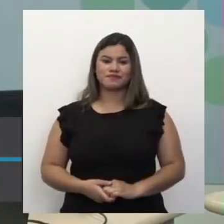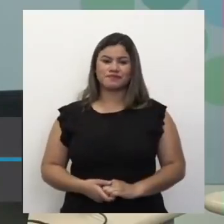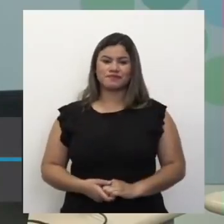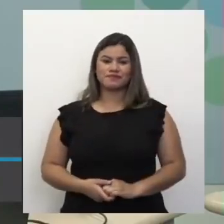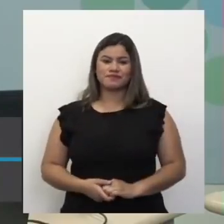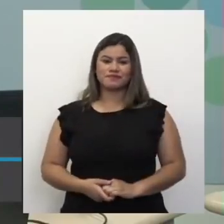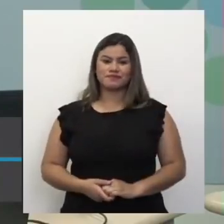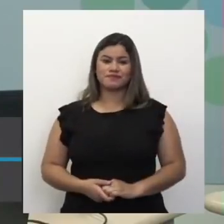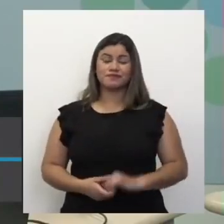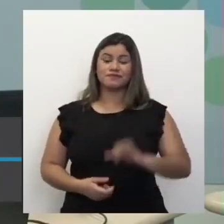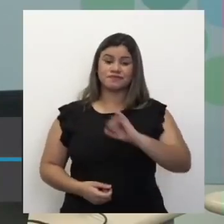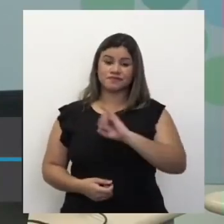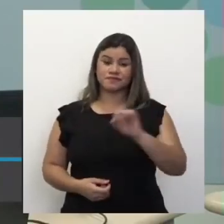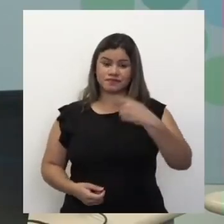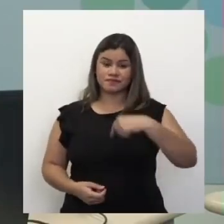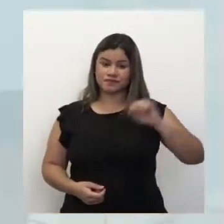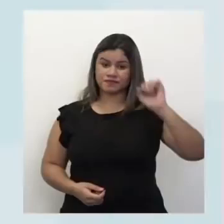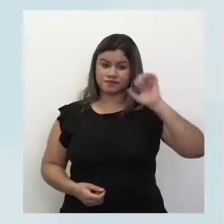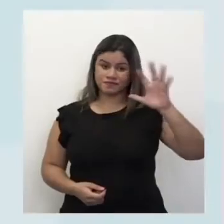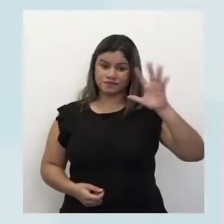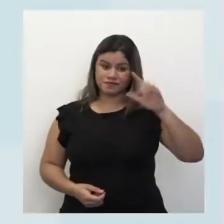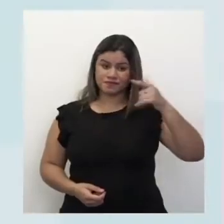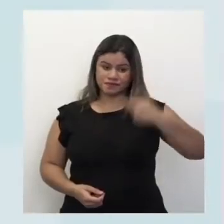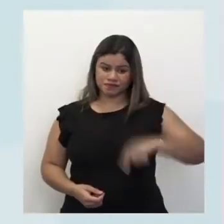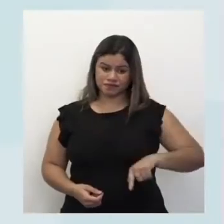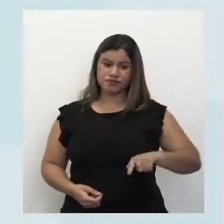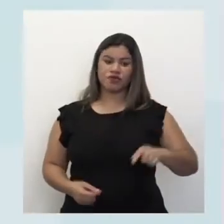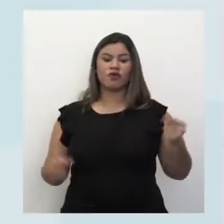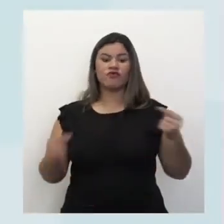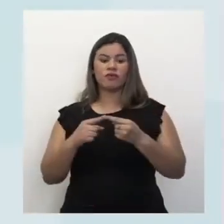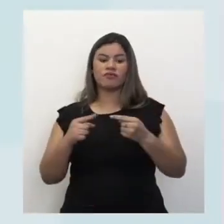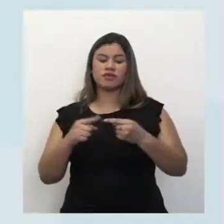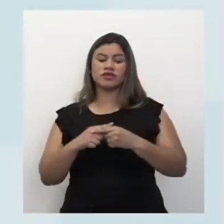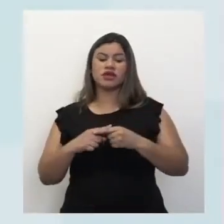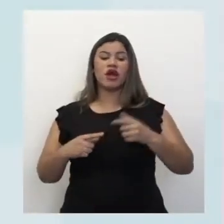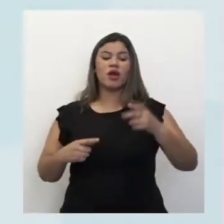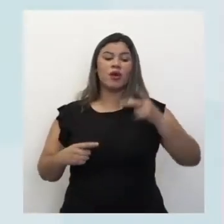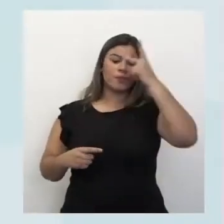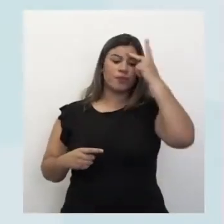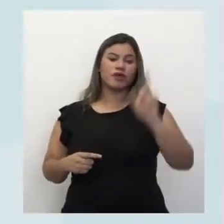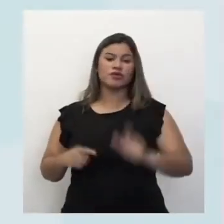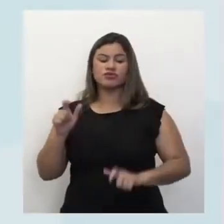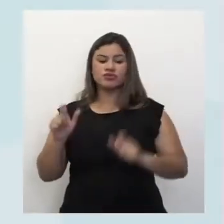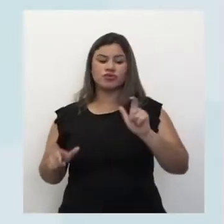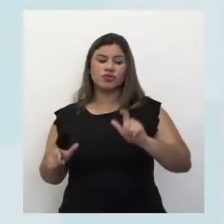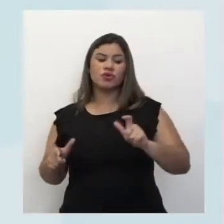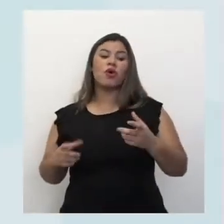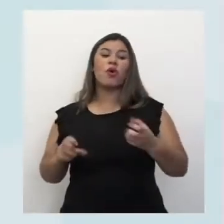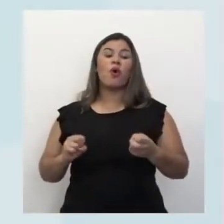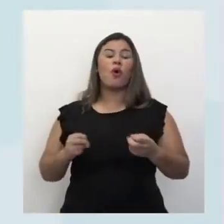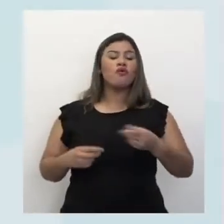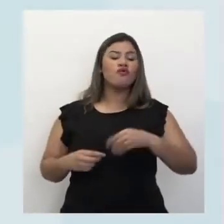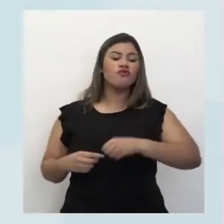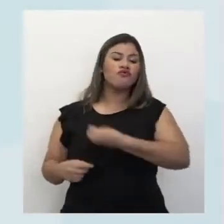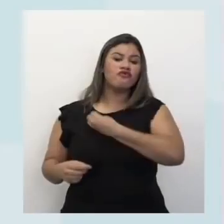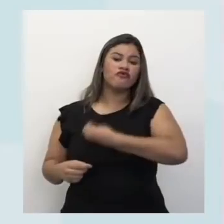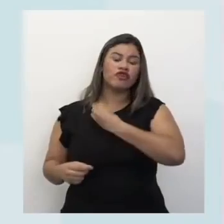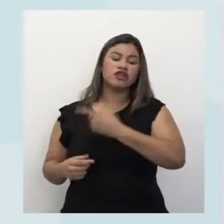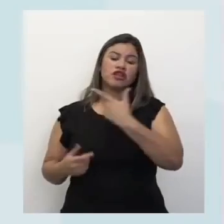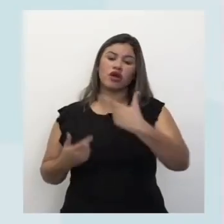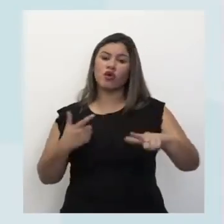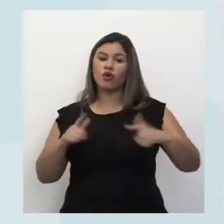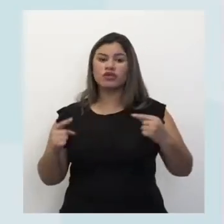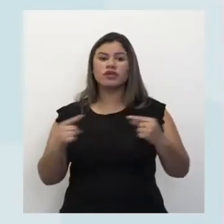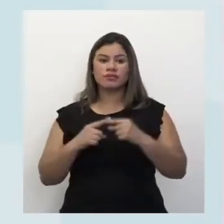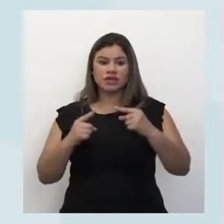ó, se a gente pensar aí, dentro disso que eu falei aqui, se a gente pensar nos seres vivos que habitavam nessa região